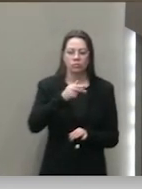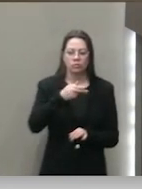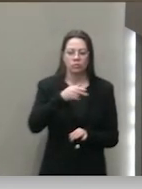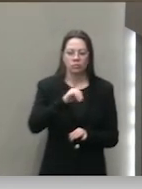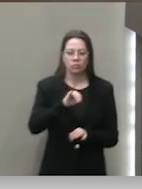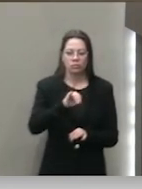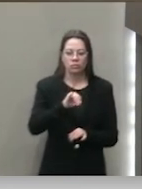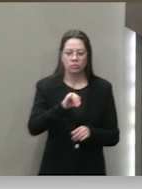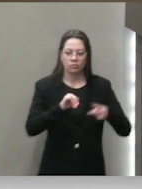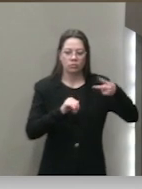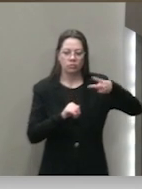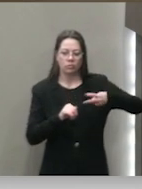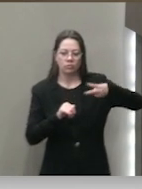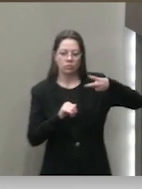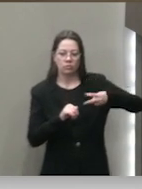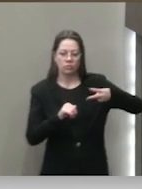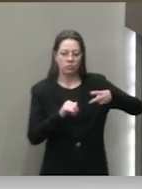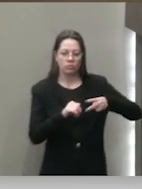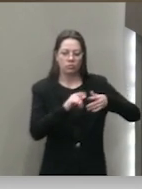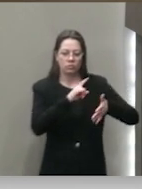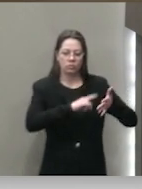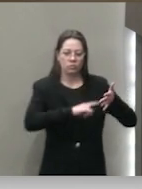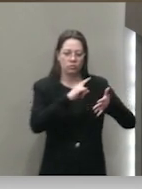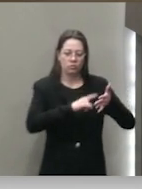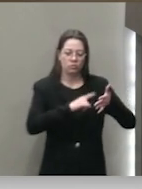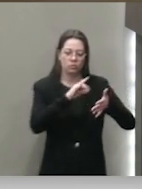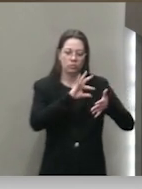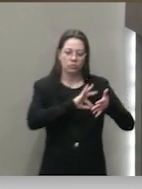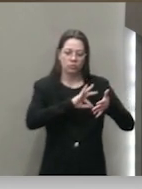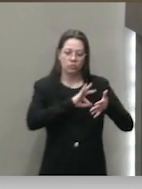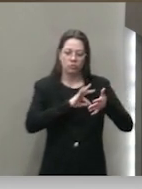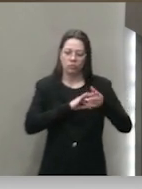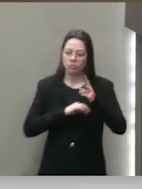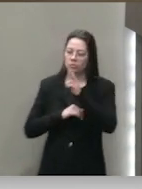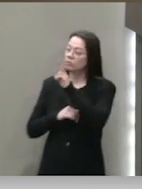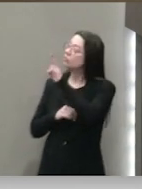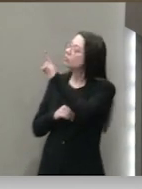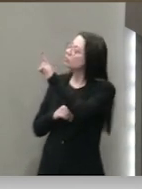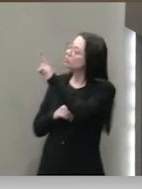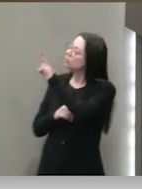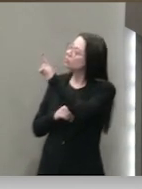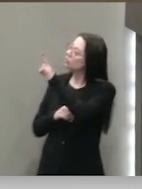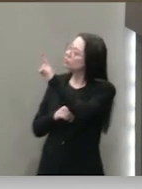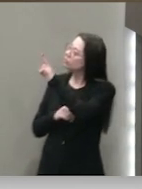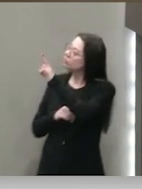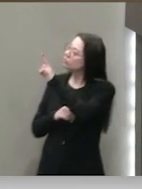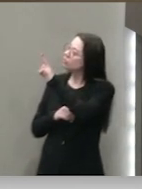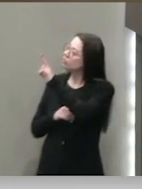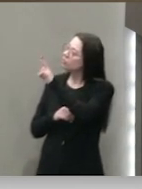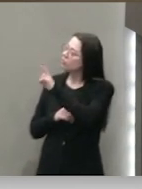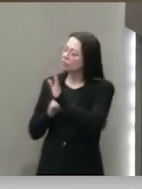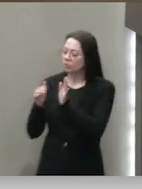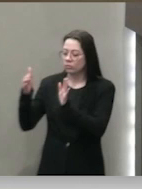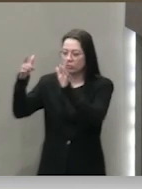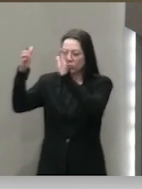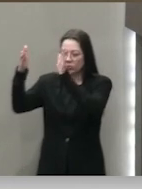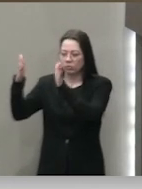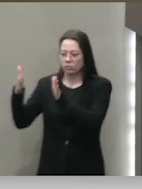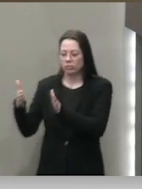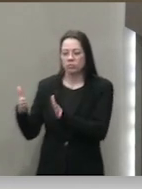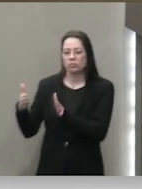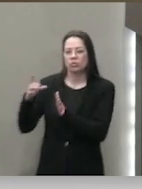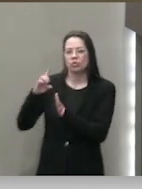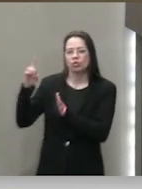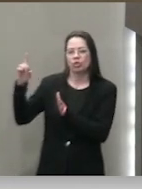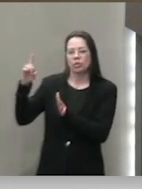trago 2 folhas de pagamento de professores. Uma mais do lado direito,